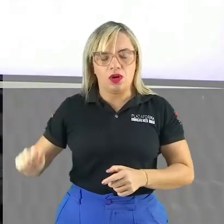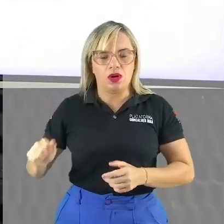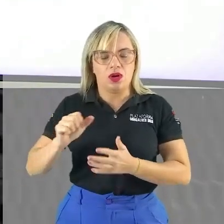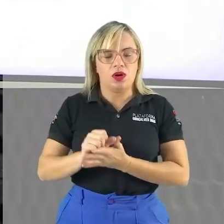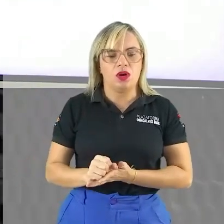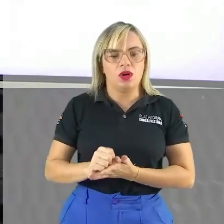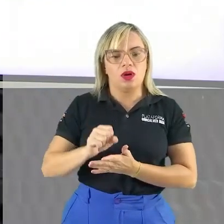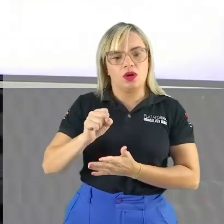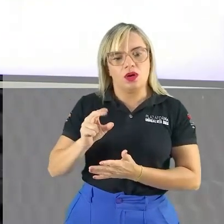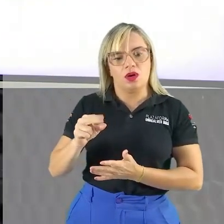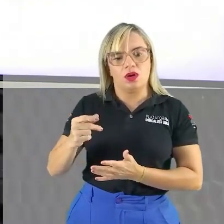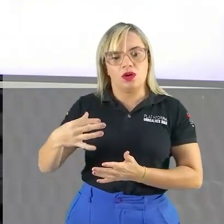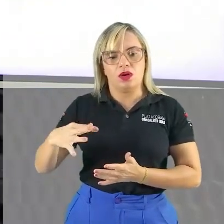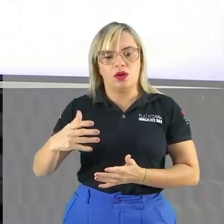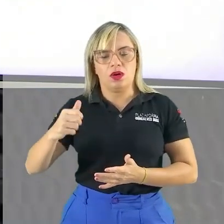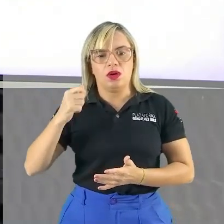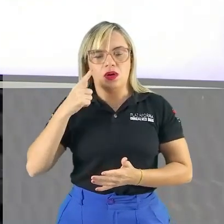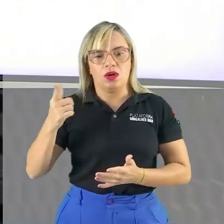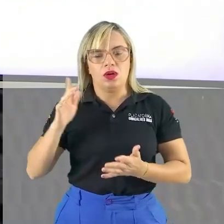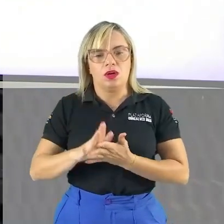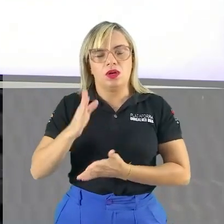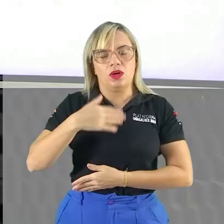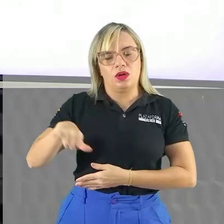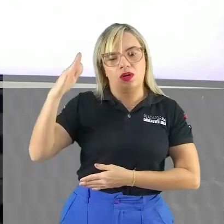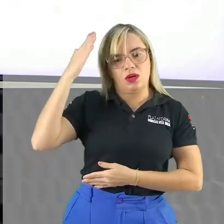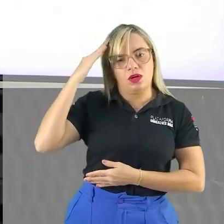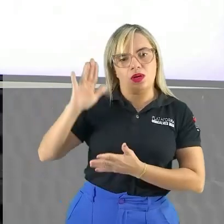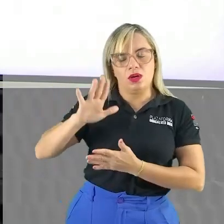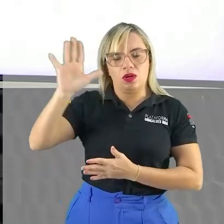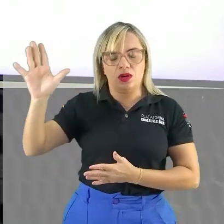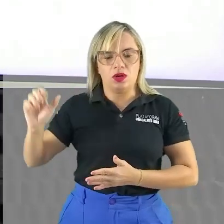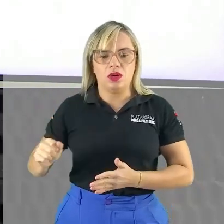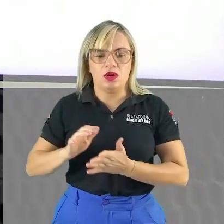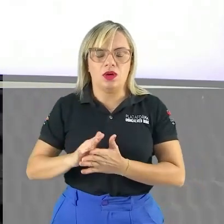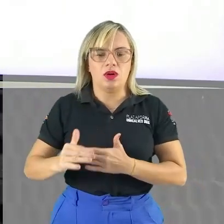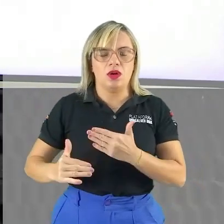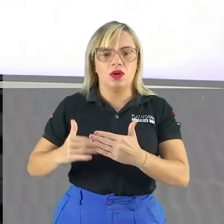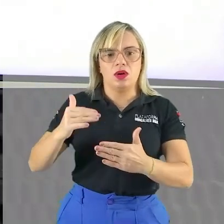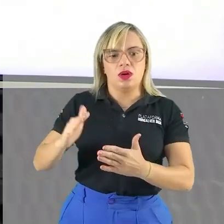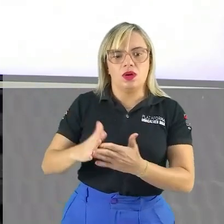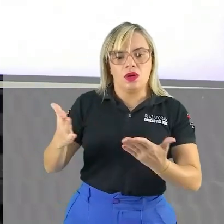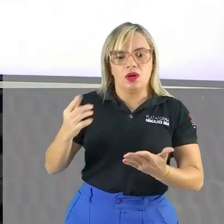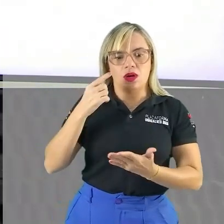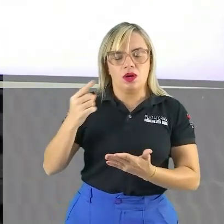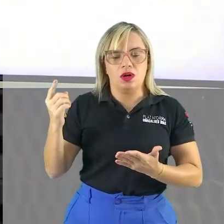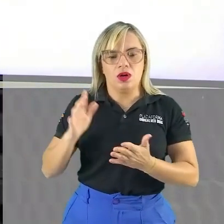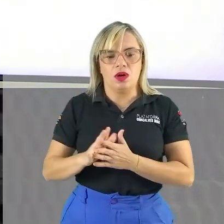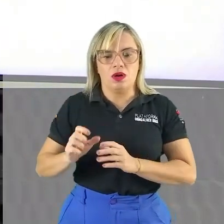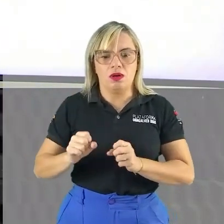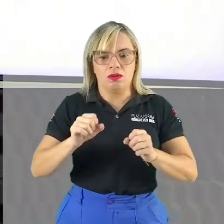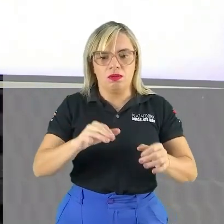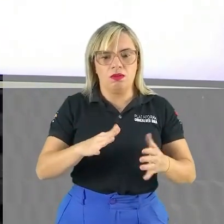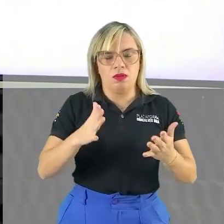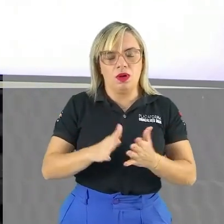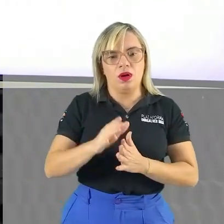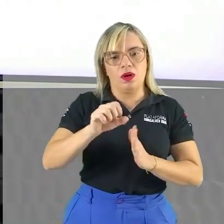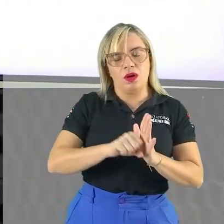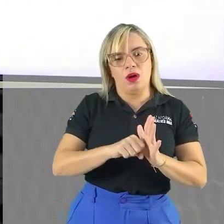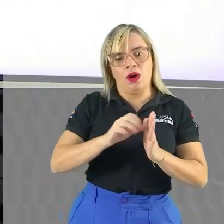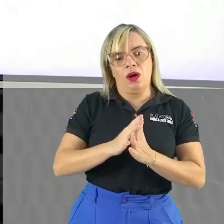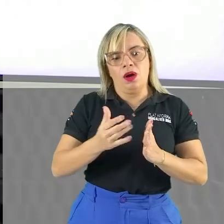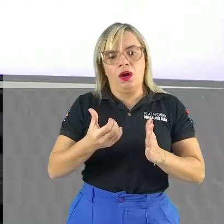Bom, e nós temos que entender o seguinte, a África ela tem um processo de colonização no século XVI, mas nós temos no século XIX. Esses